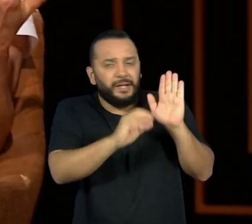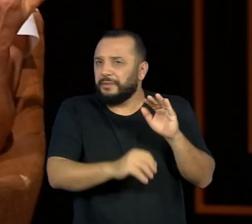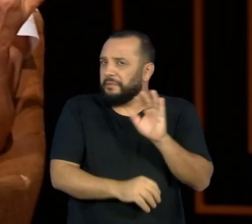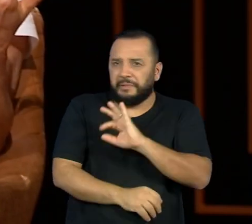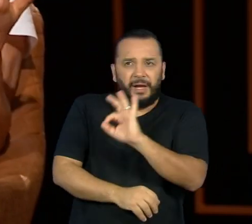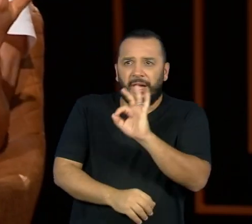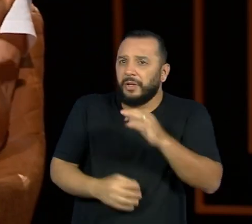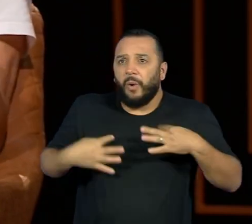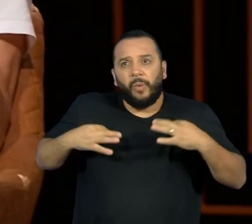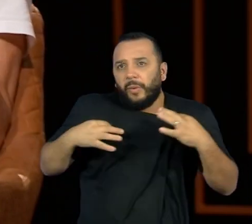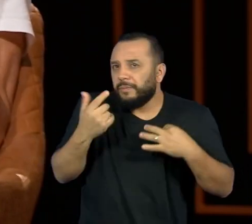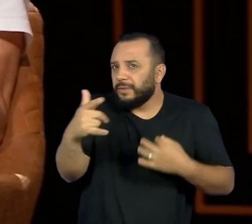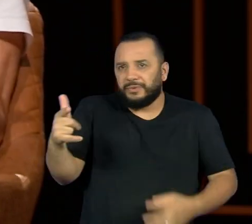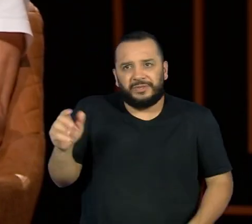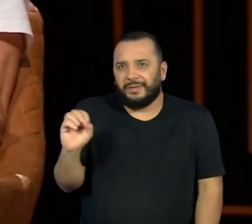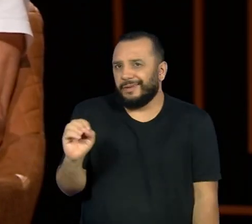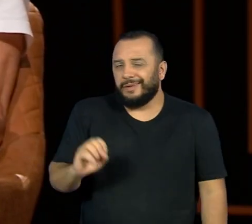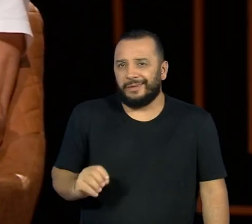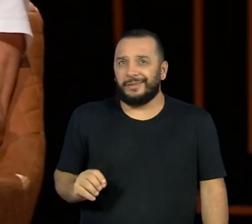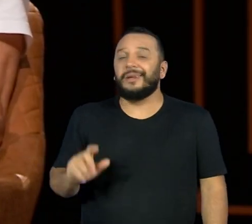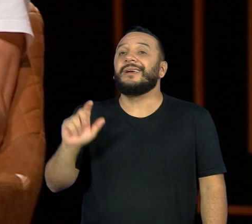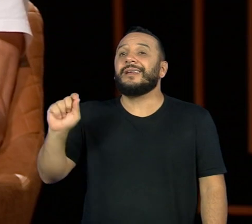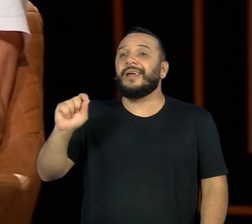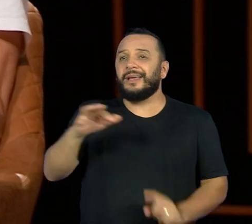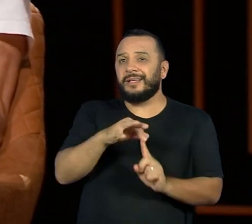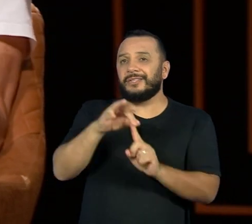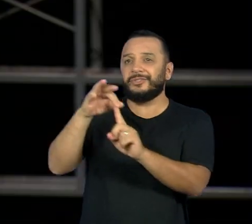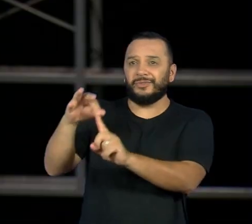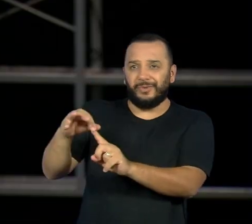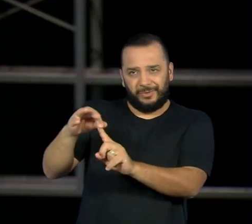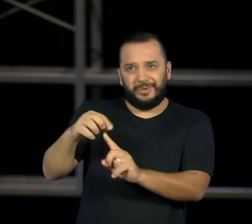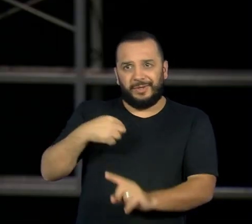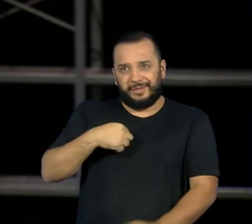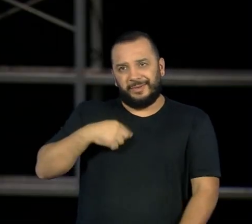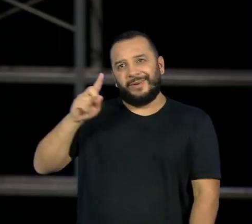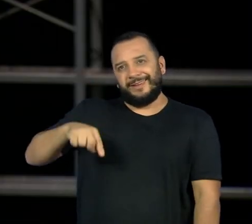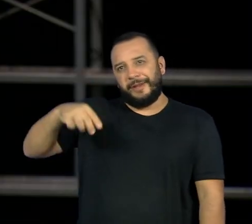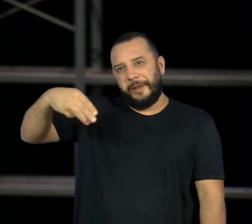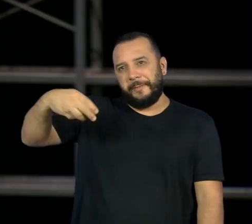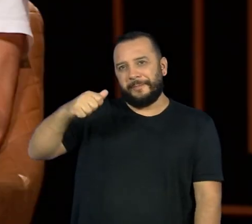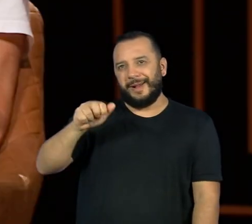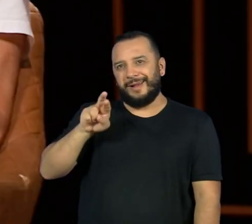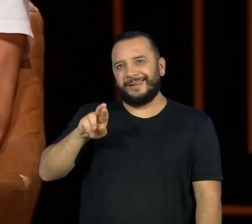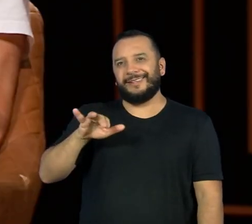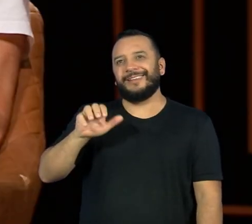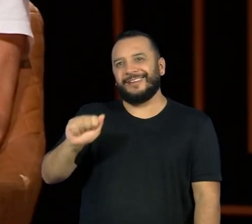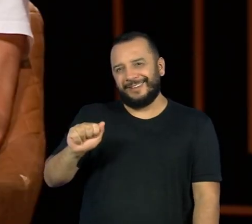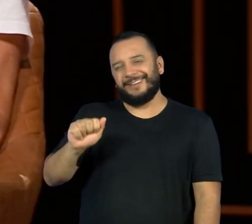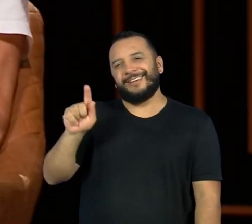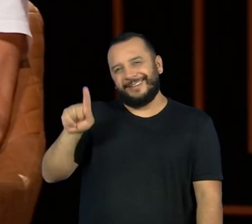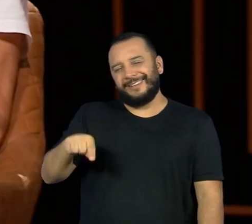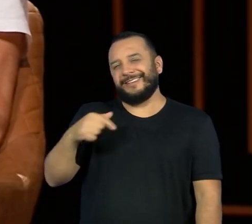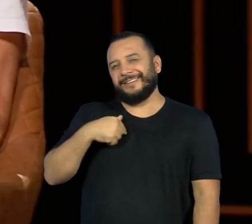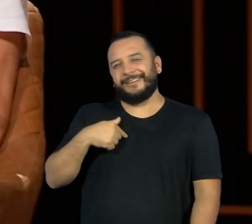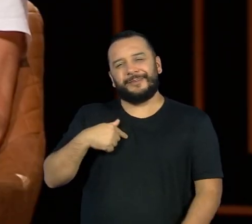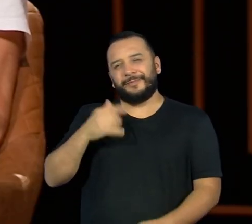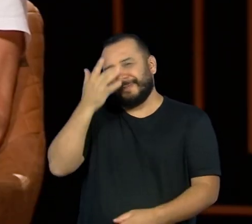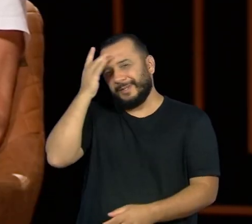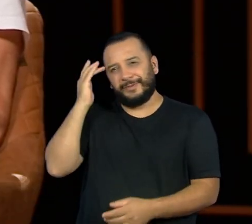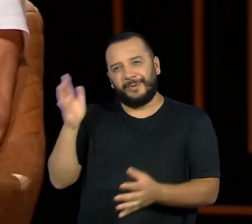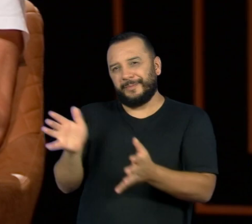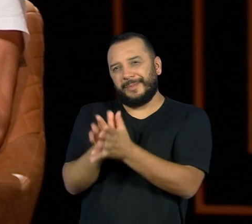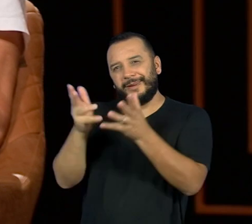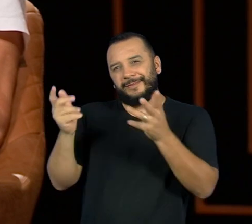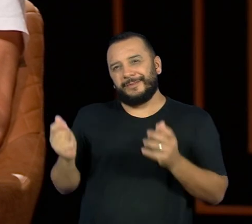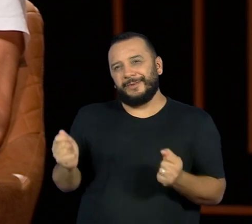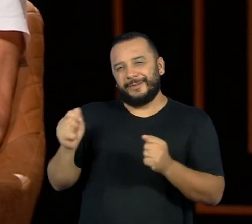Depois ela me contou que quem sugeriu o meu nome foi Maria Ribeiro, que é um canto de pessoa e devo muito a ela. Ela